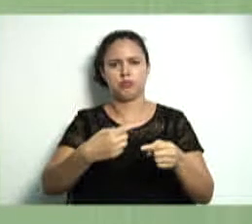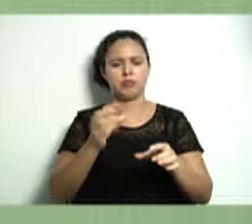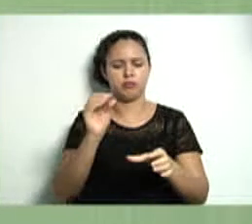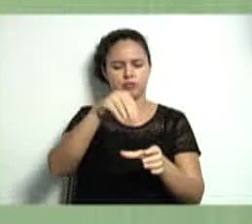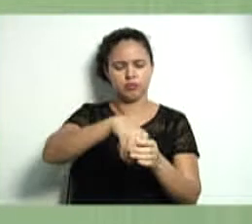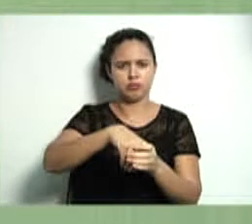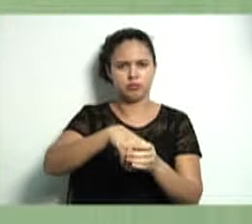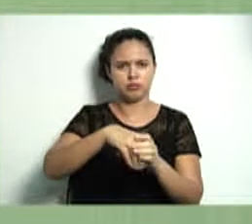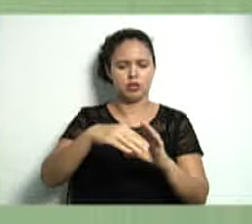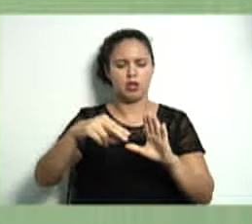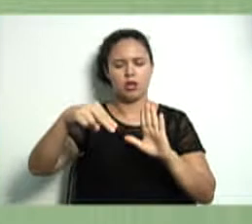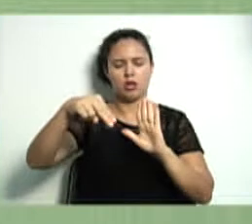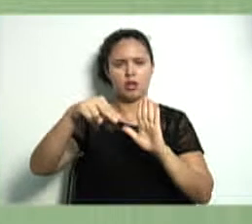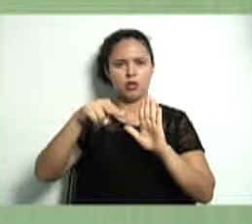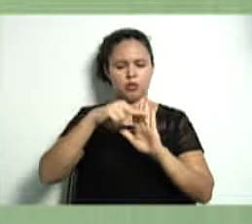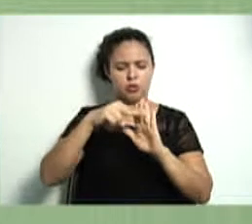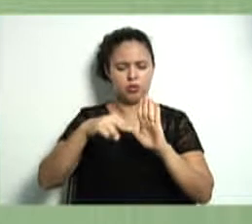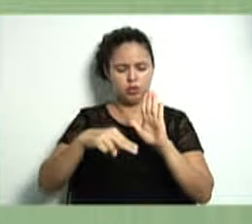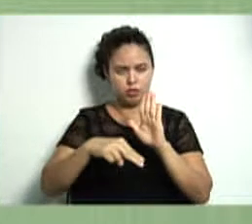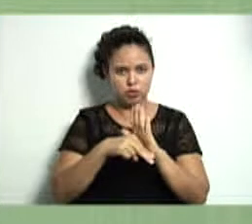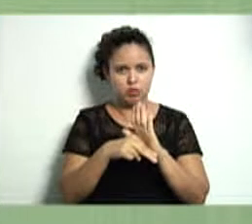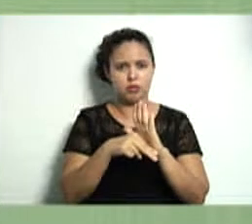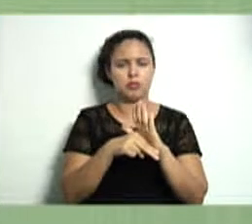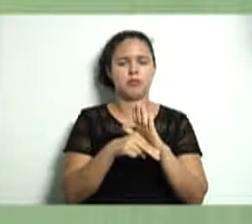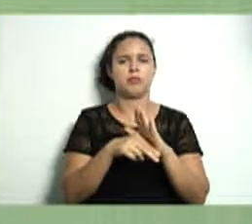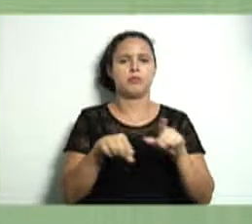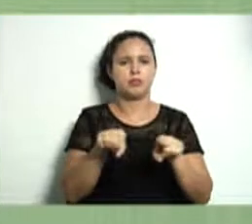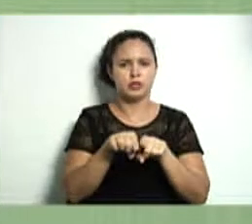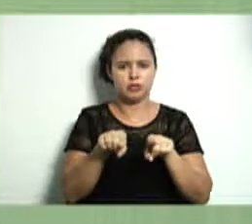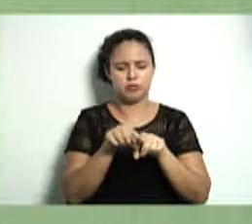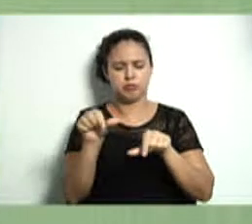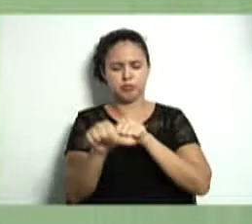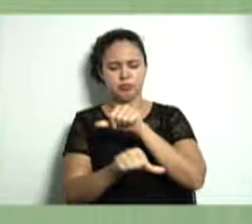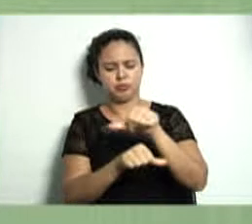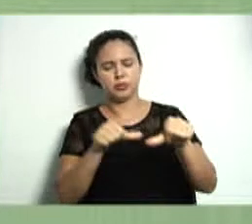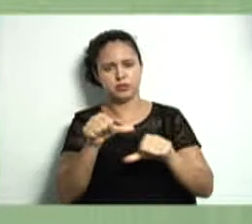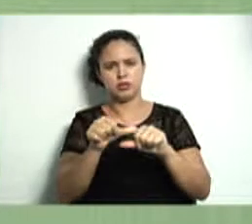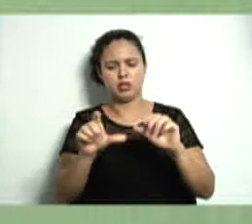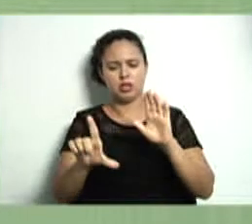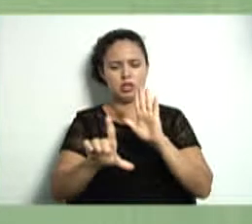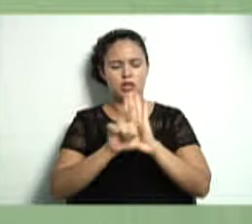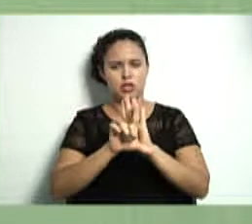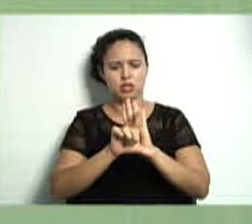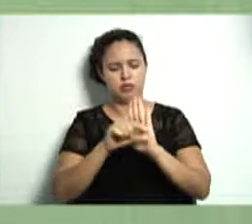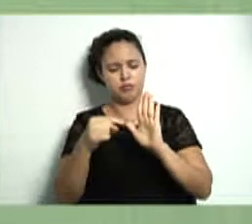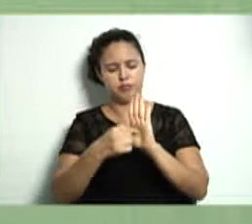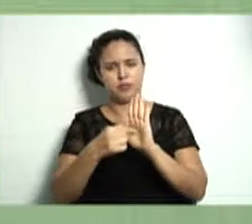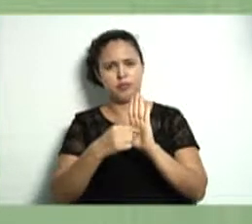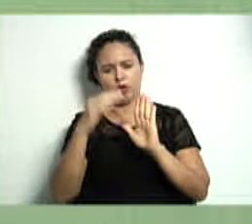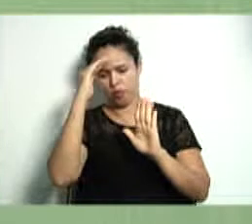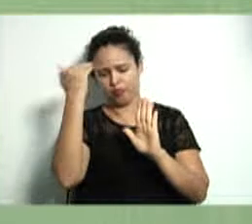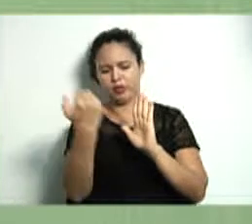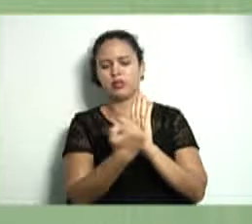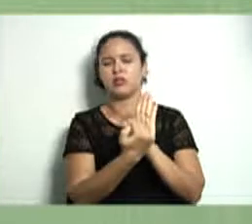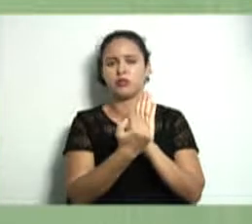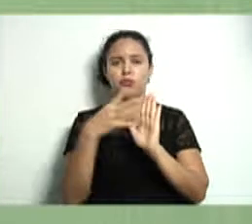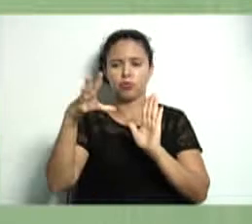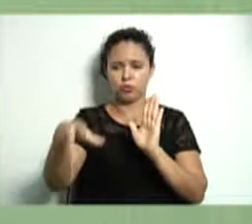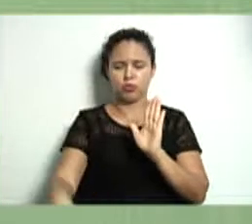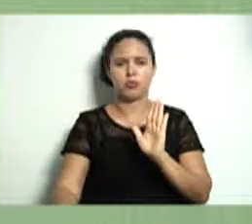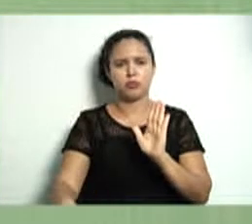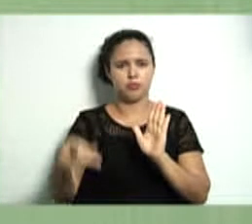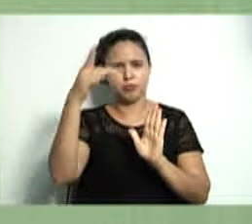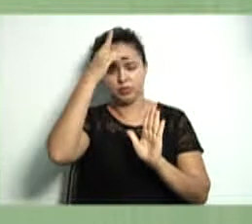de normas e a sua transformação em leis, que devem ser obedecidas por todos os seus membros,